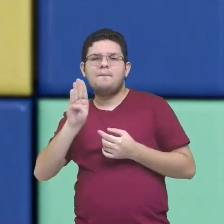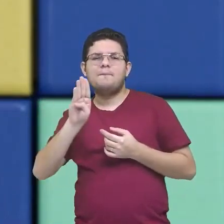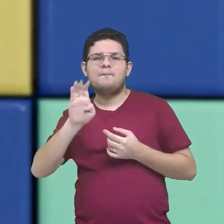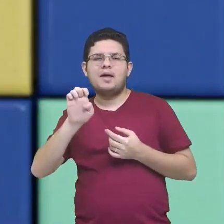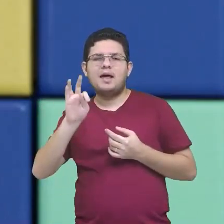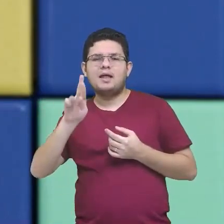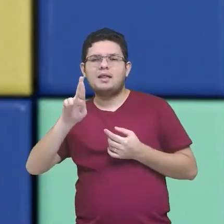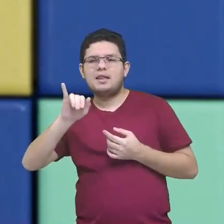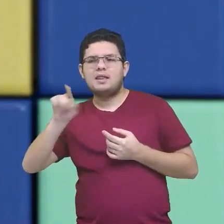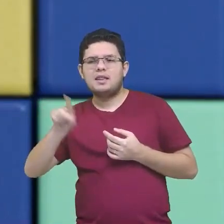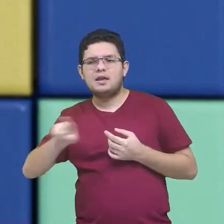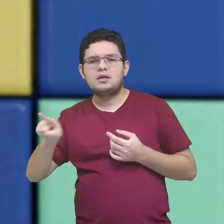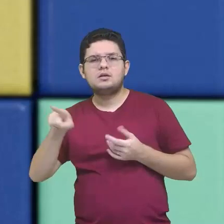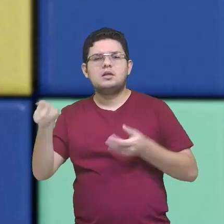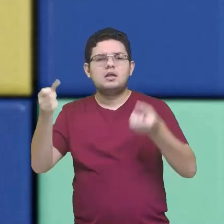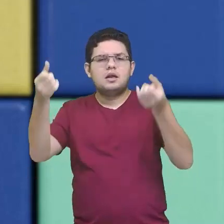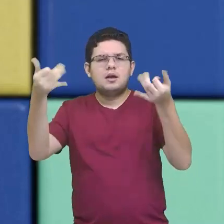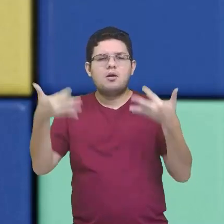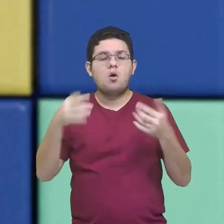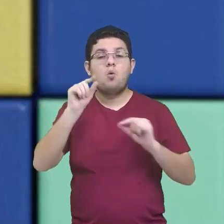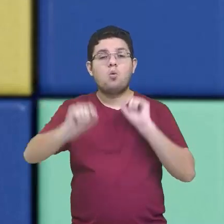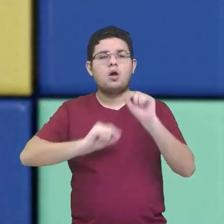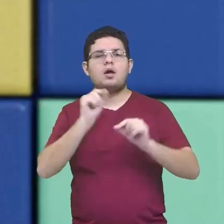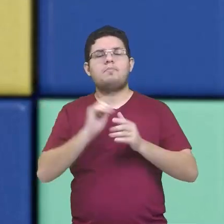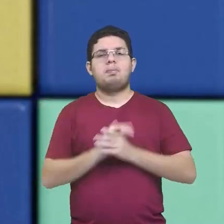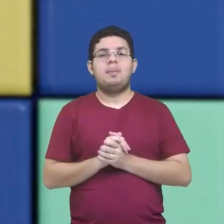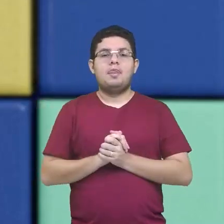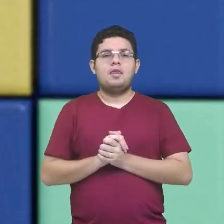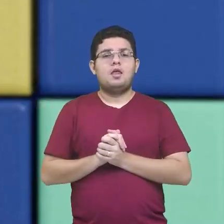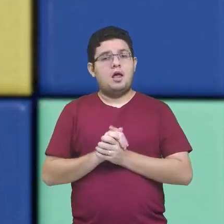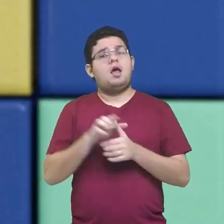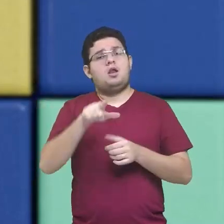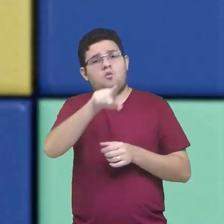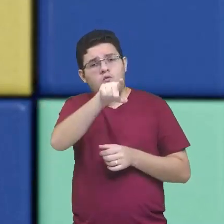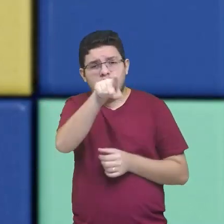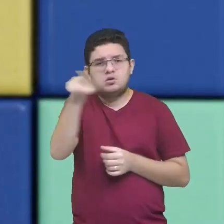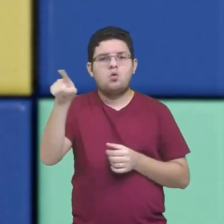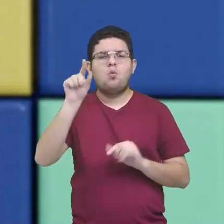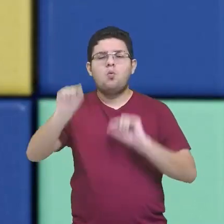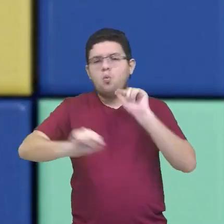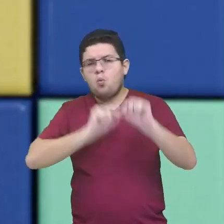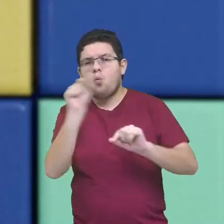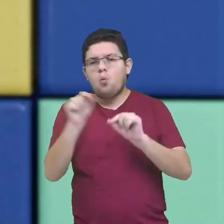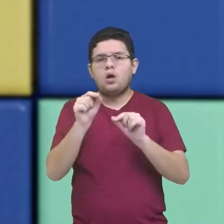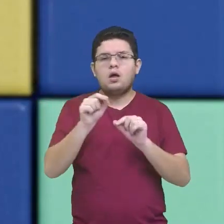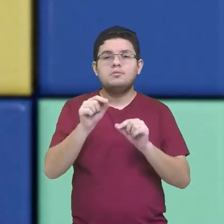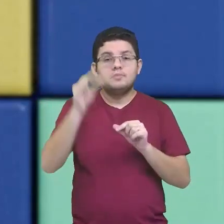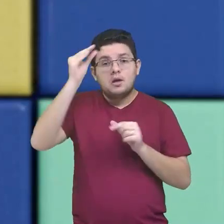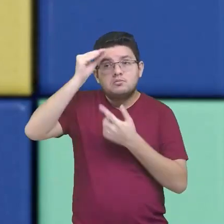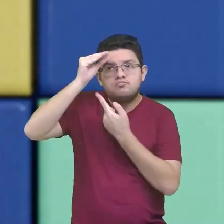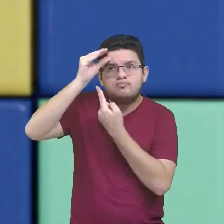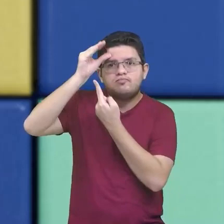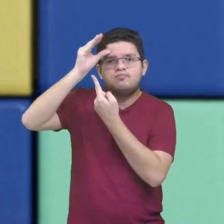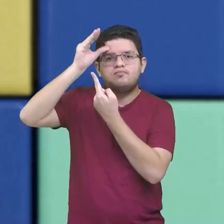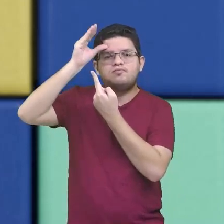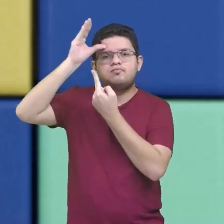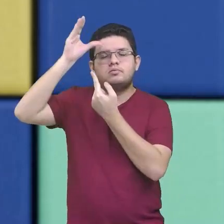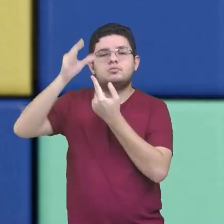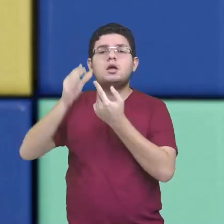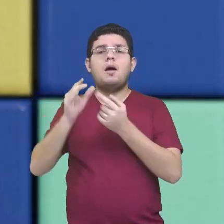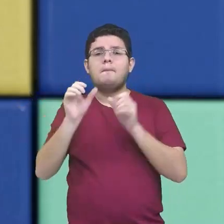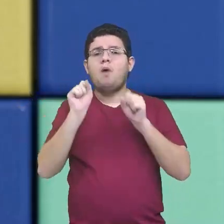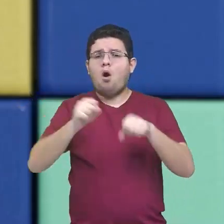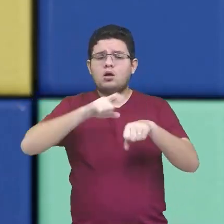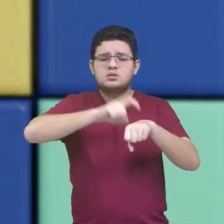de contar, de fazer você ter conhecimento, independente da época.